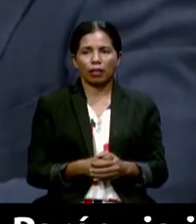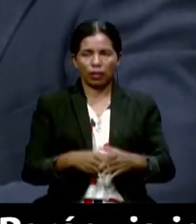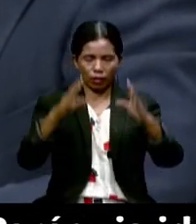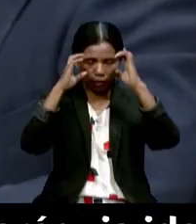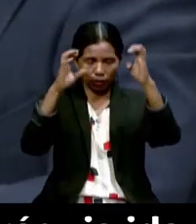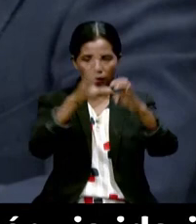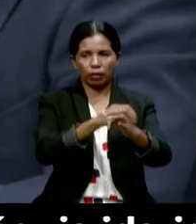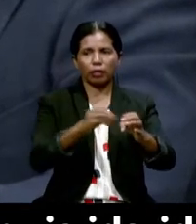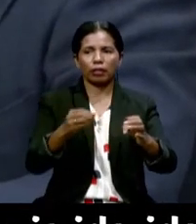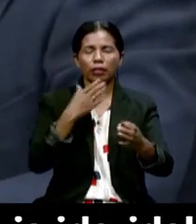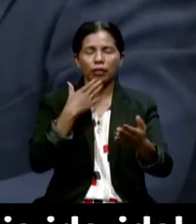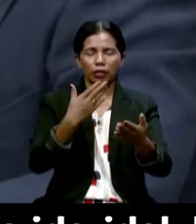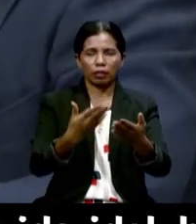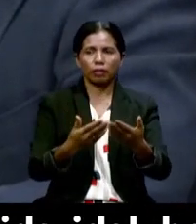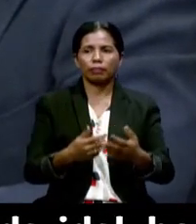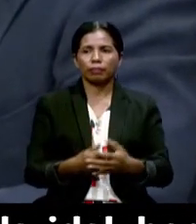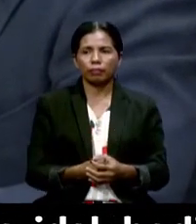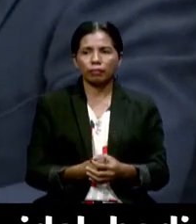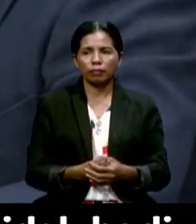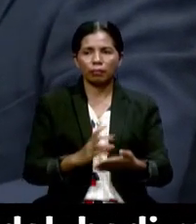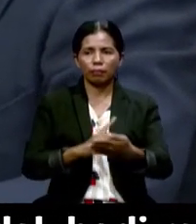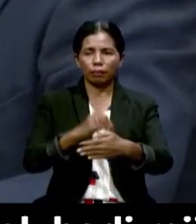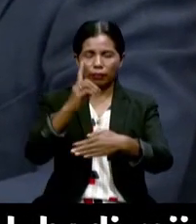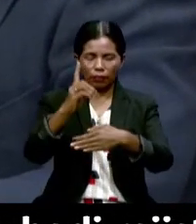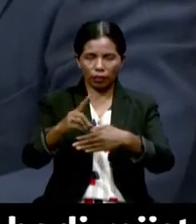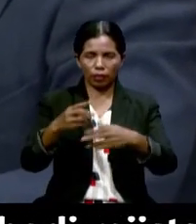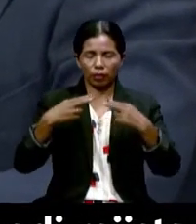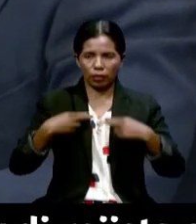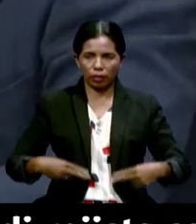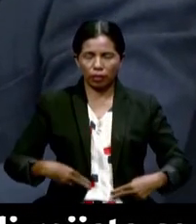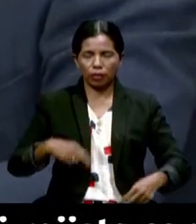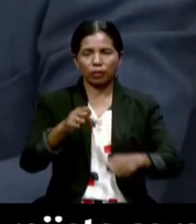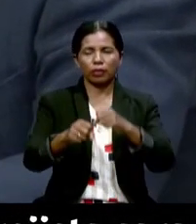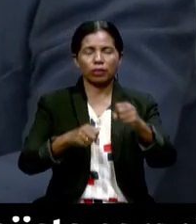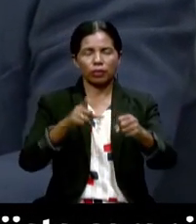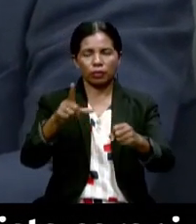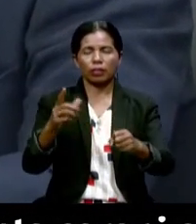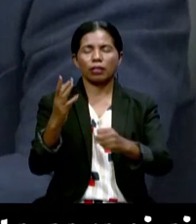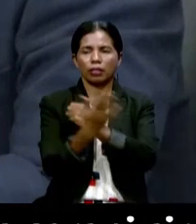dos pilares essenciais ao desenvolvimento humano e social de um país.